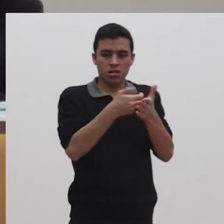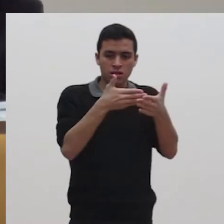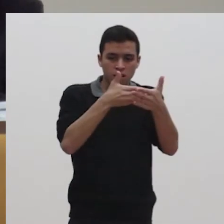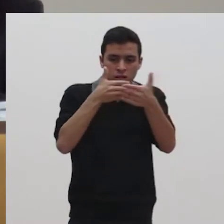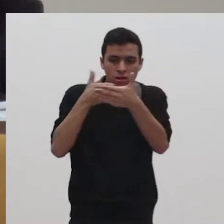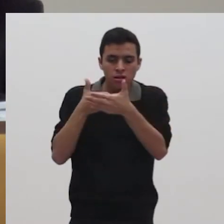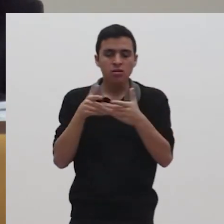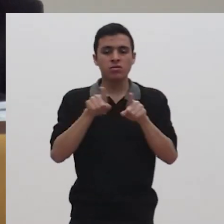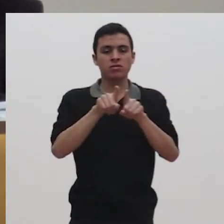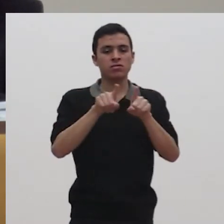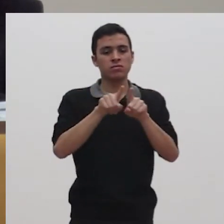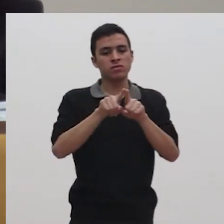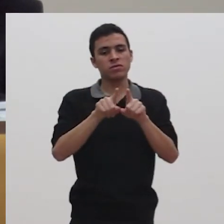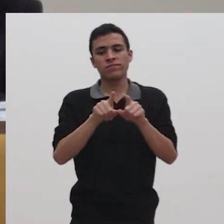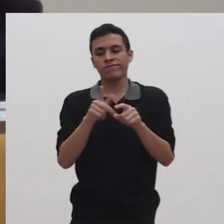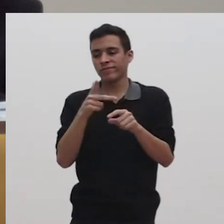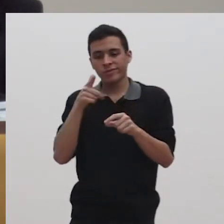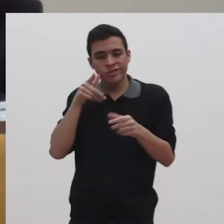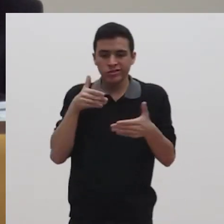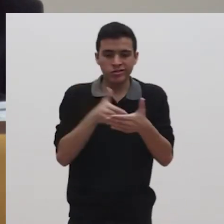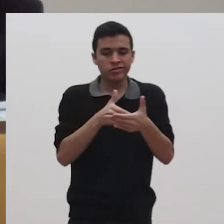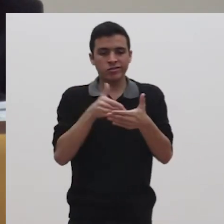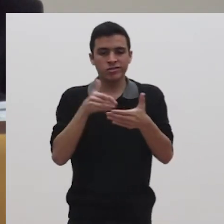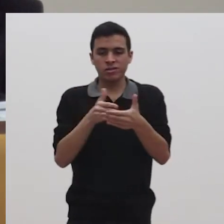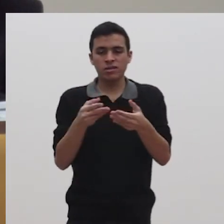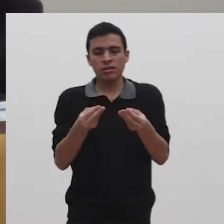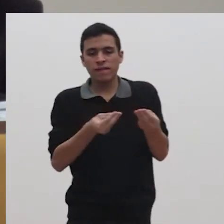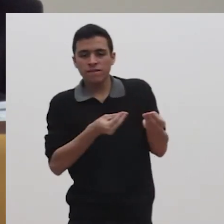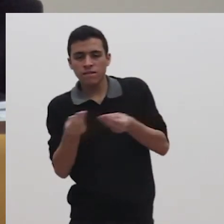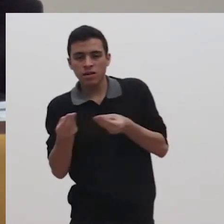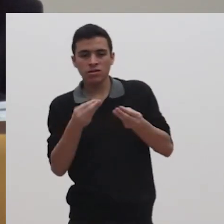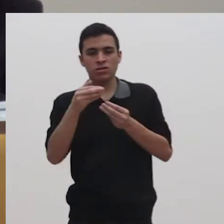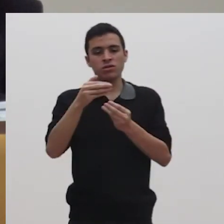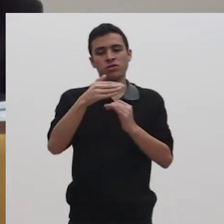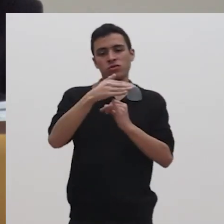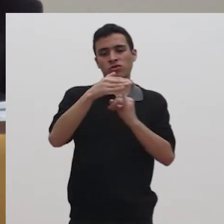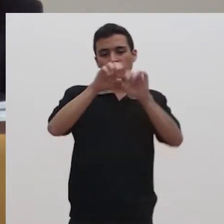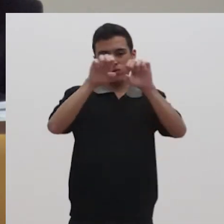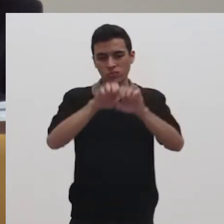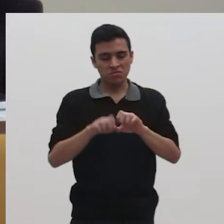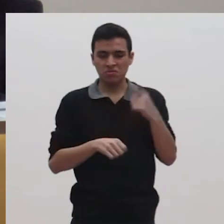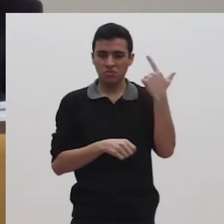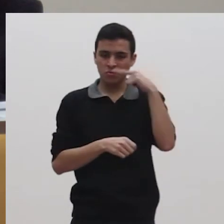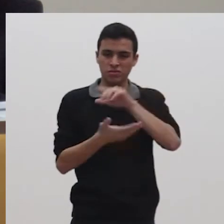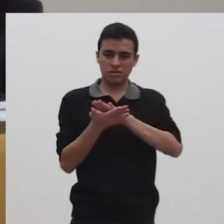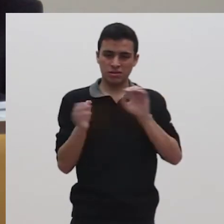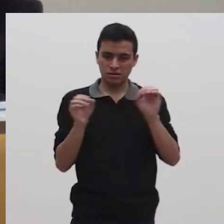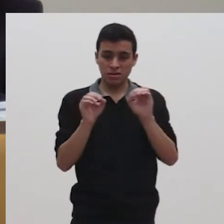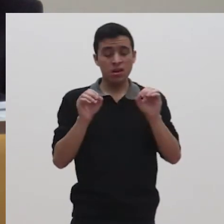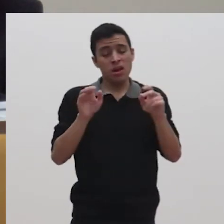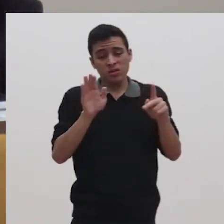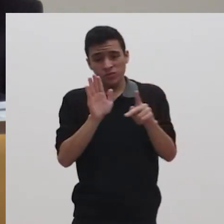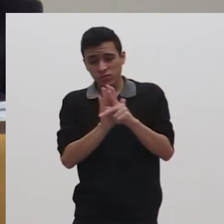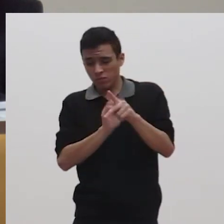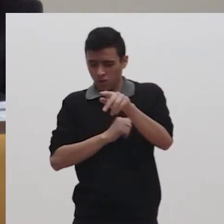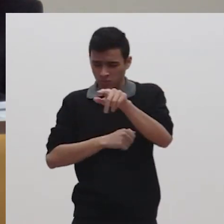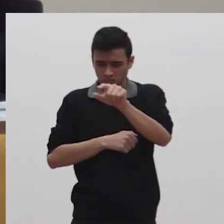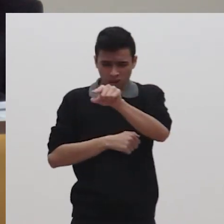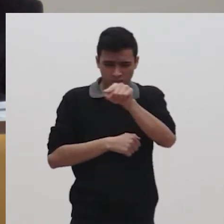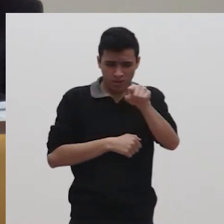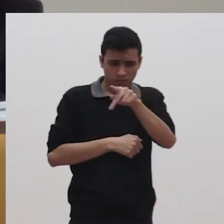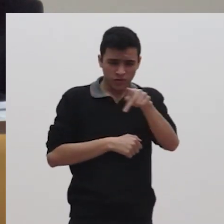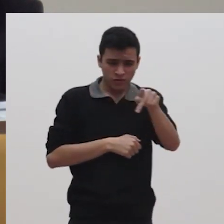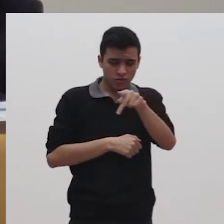burocráticas engessam qualquer tentativa de uma flexibilização de estruturas, não foi possível. E aí os próprios professores